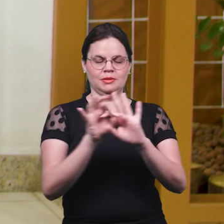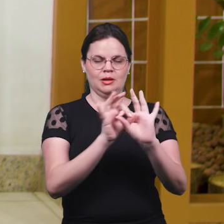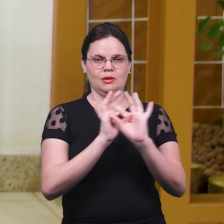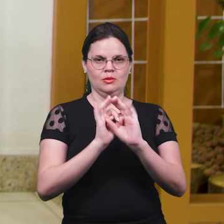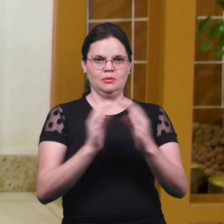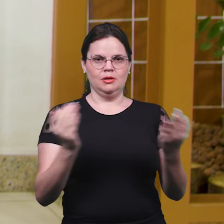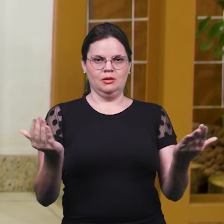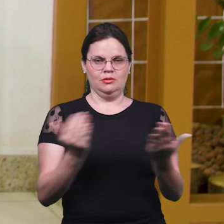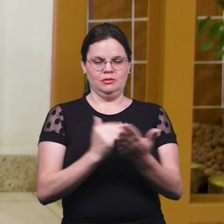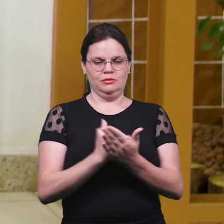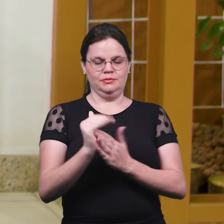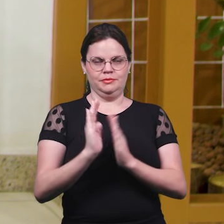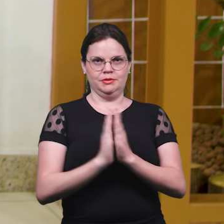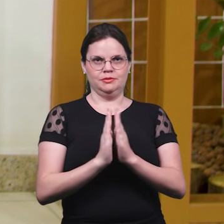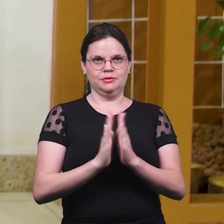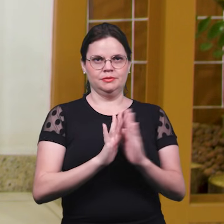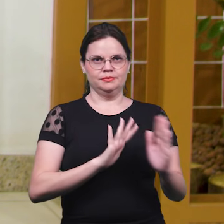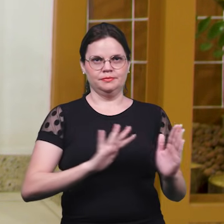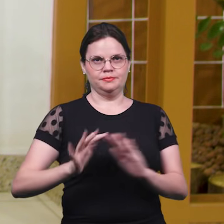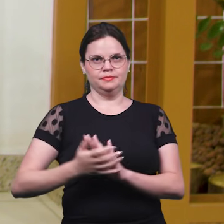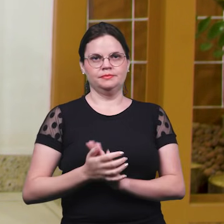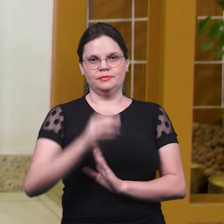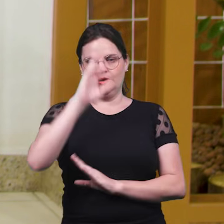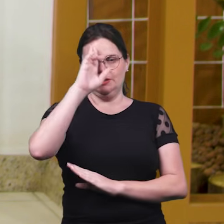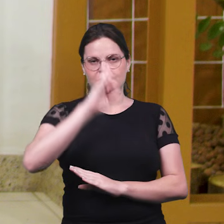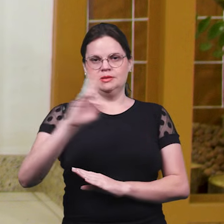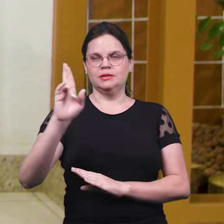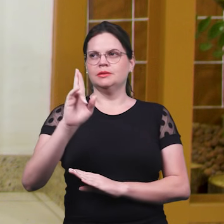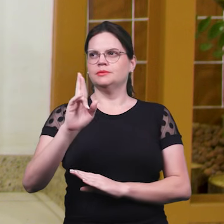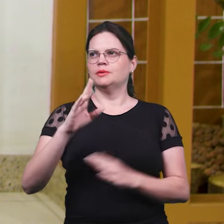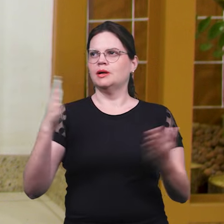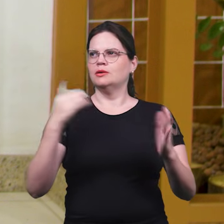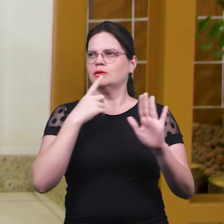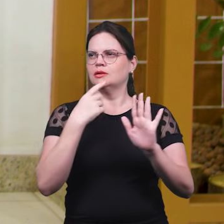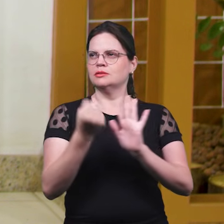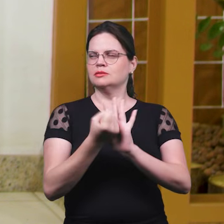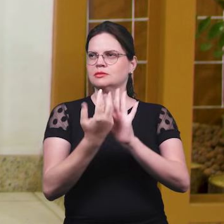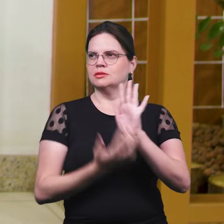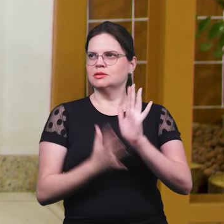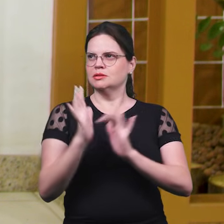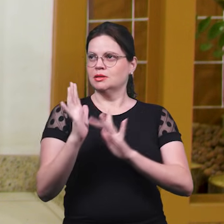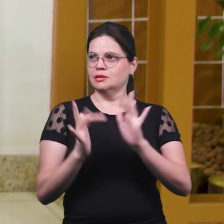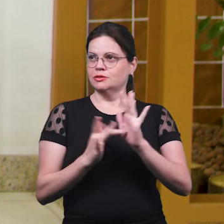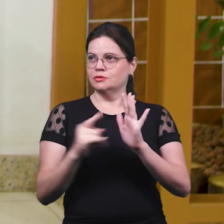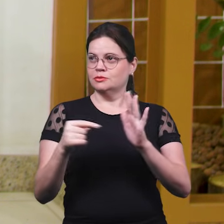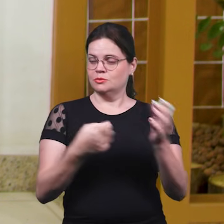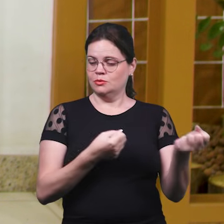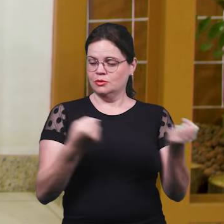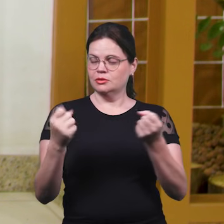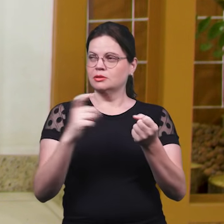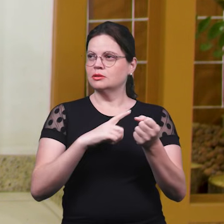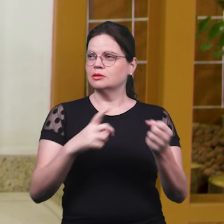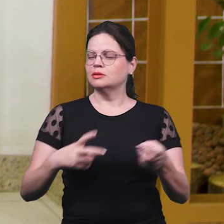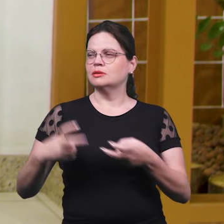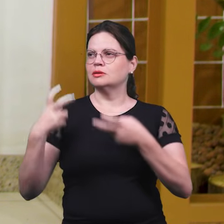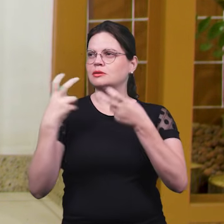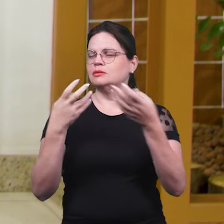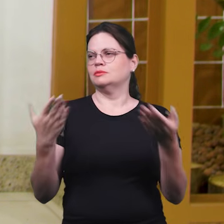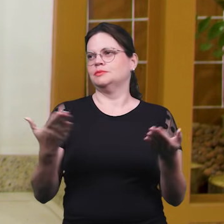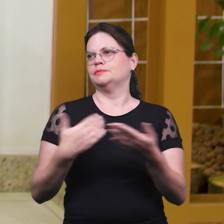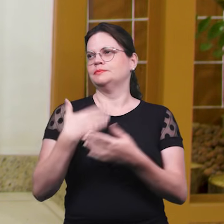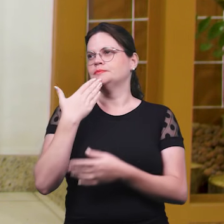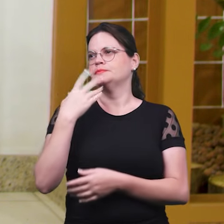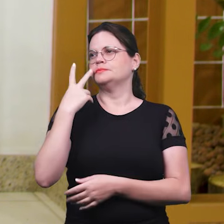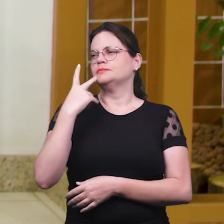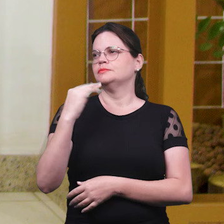olhos para podermos orar. Senhor, nesta hora nós clamamos a Ti pelo poder que há no sangue do Teu Filho Jesus. E nesta